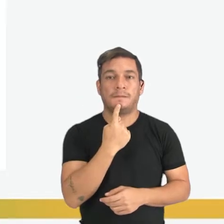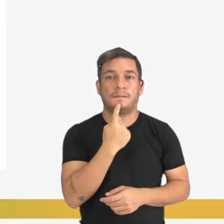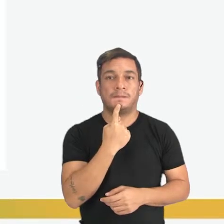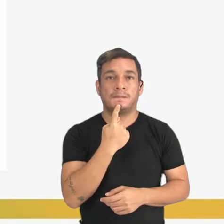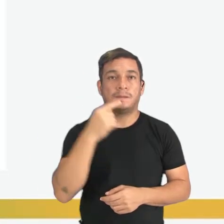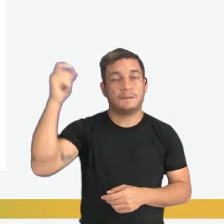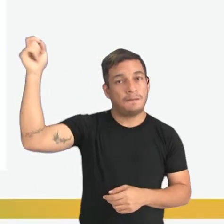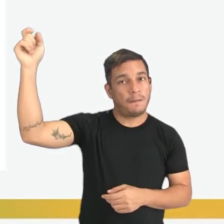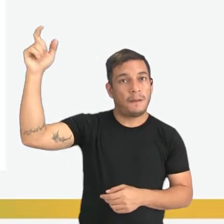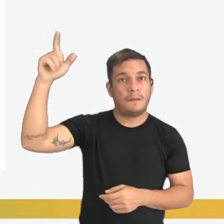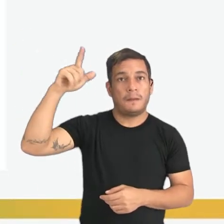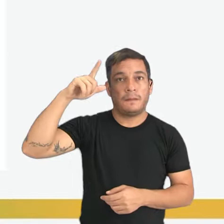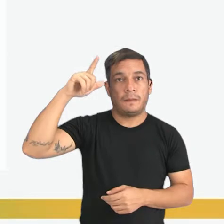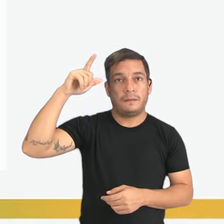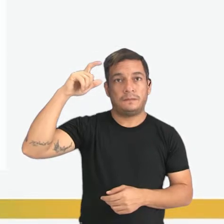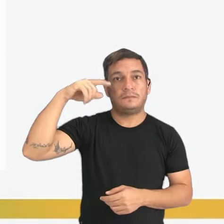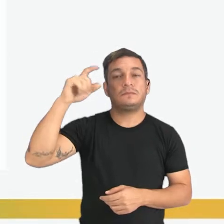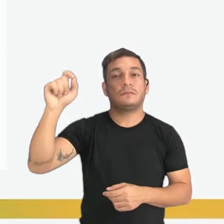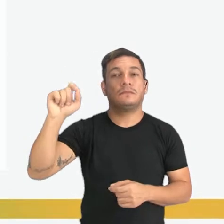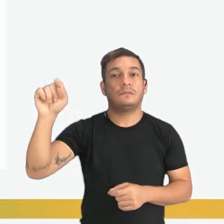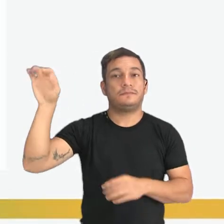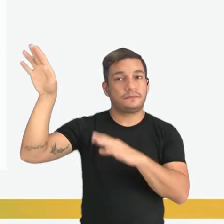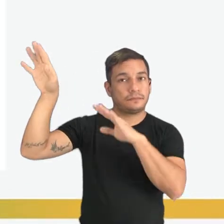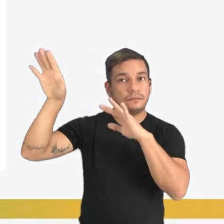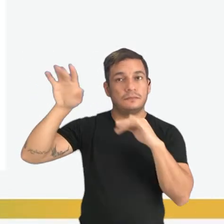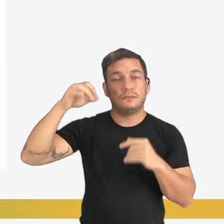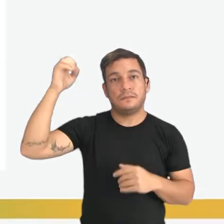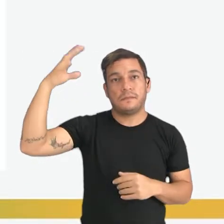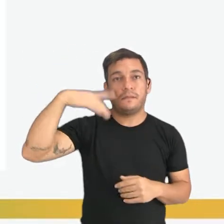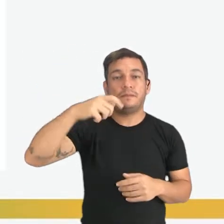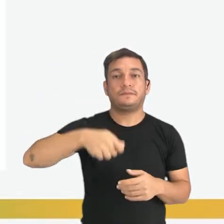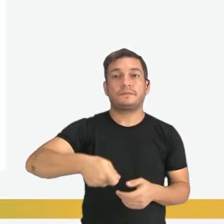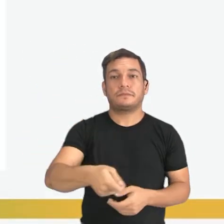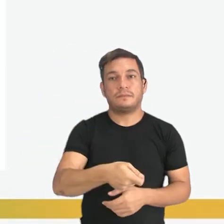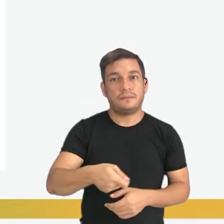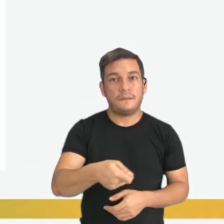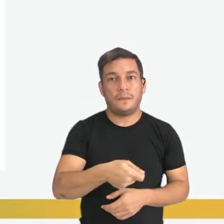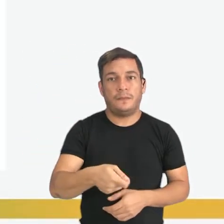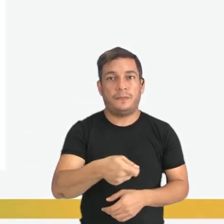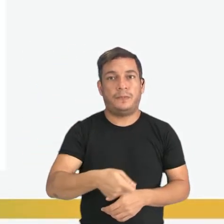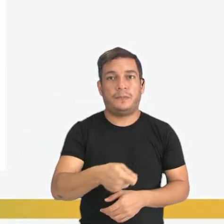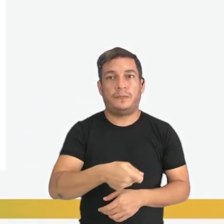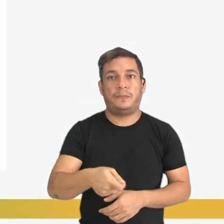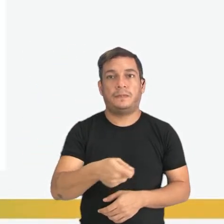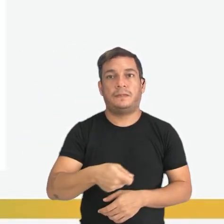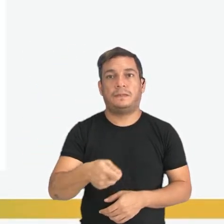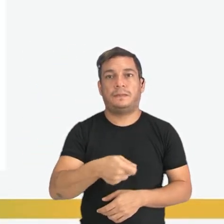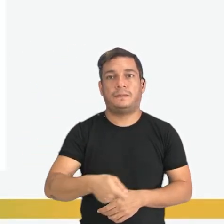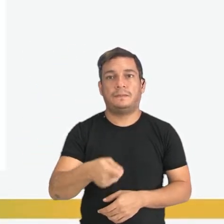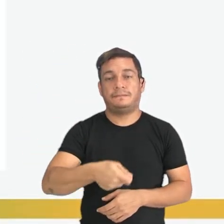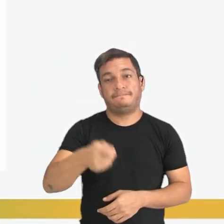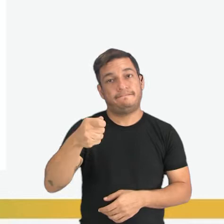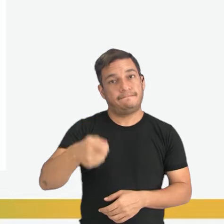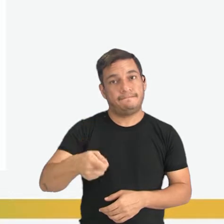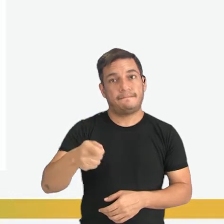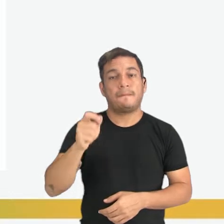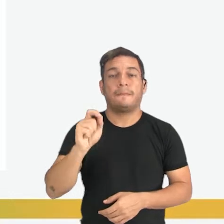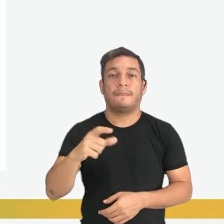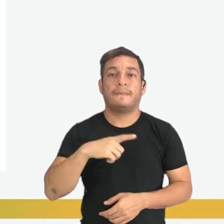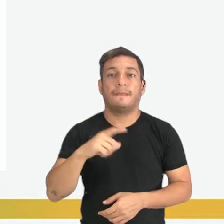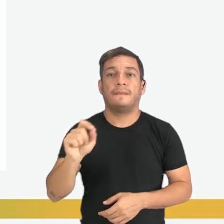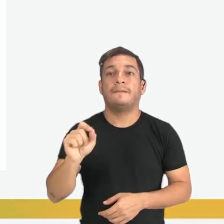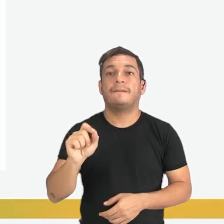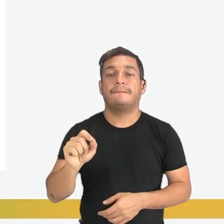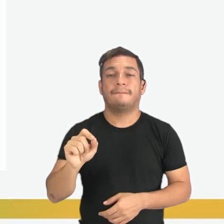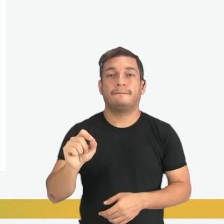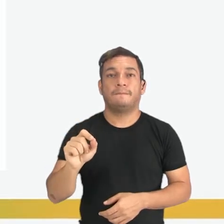só, o Sol, né, como uma fonte de luz e uma frigideira, esse objeto aí recebendo